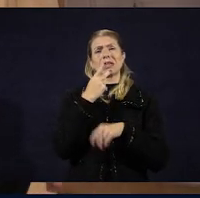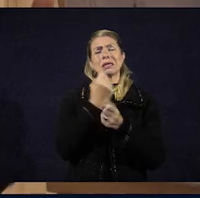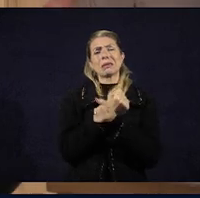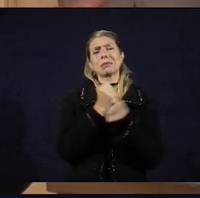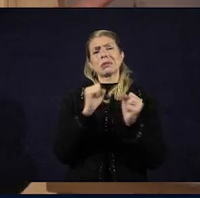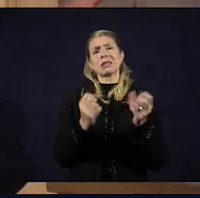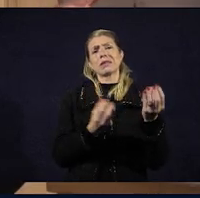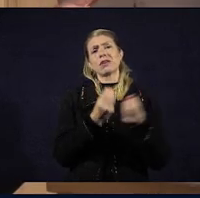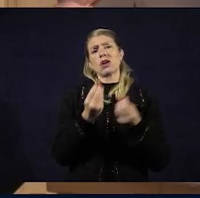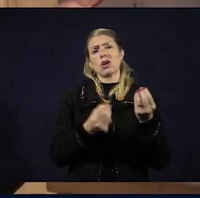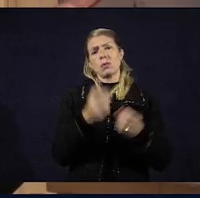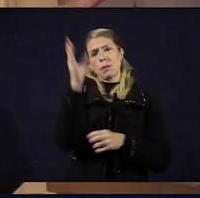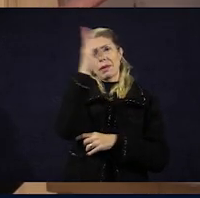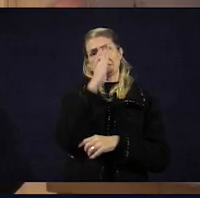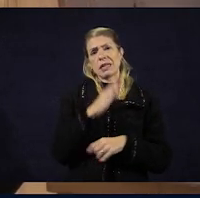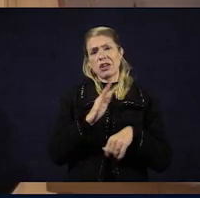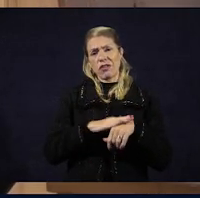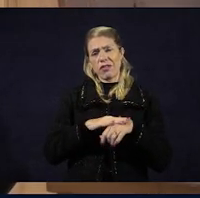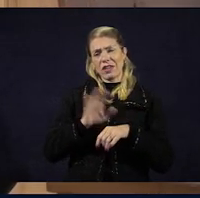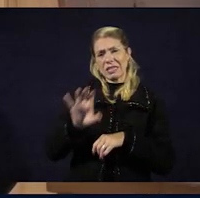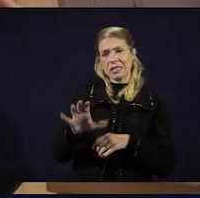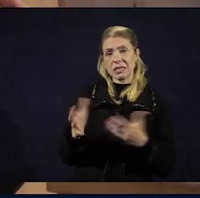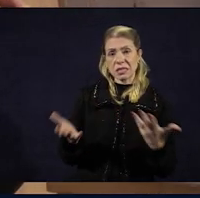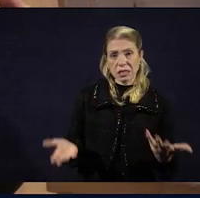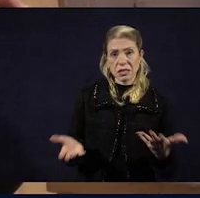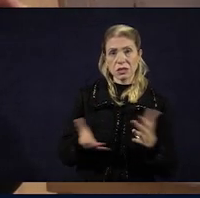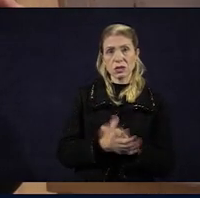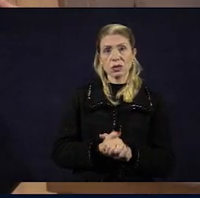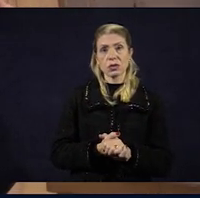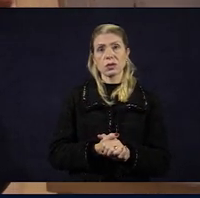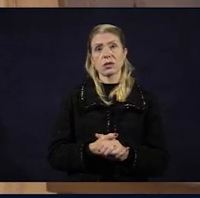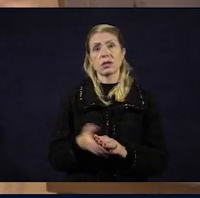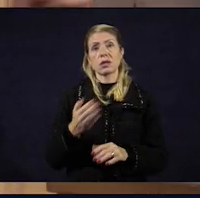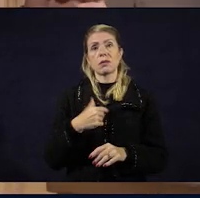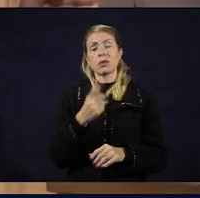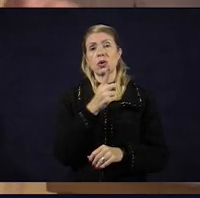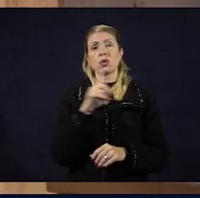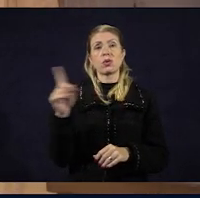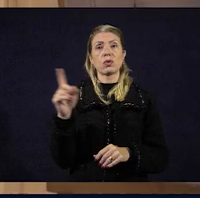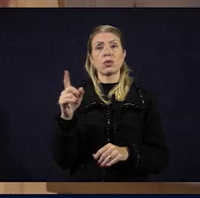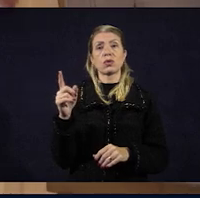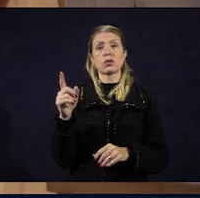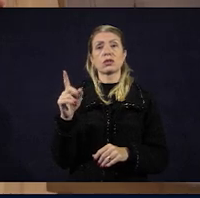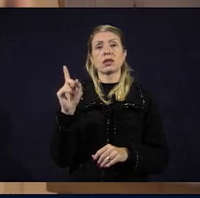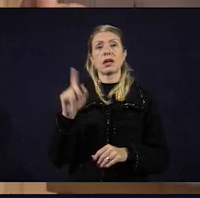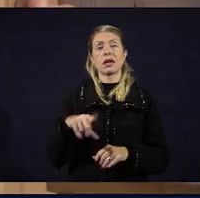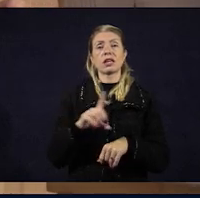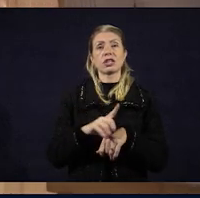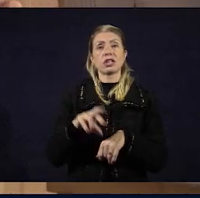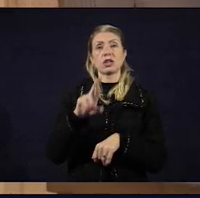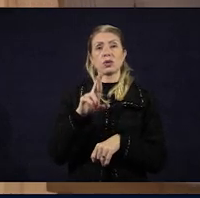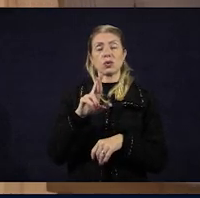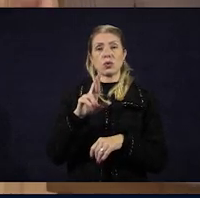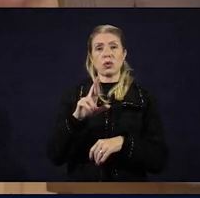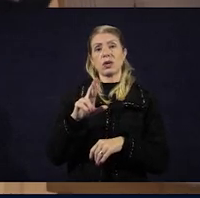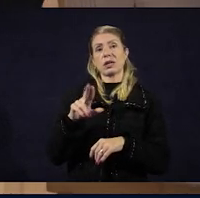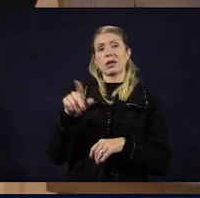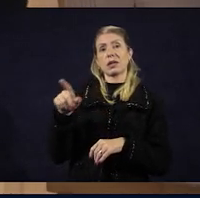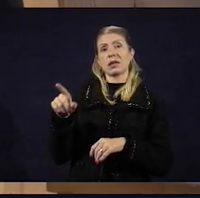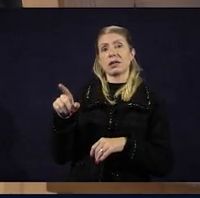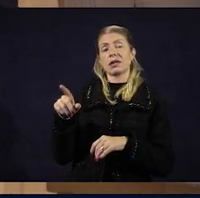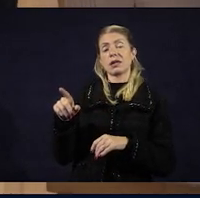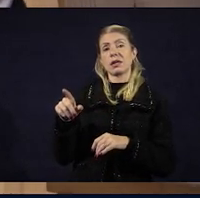cara ninguém brasileiro conseguiu fazer isso então na no meu último Raízen a gente botou a diretora da operação assim parece aquela